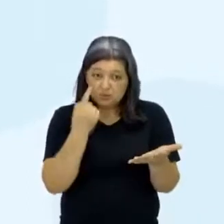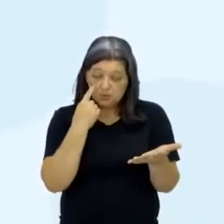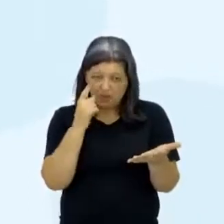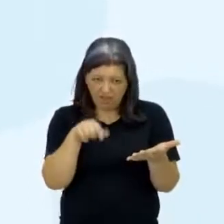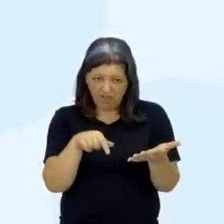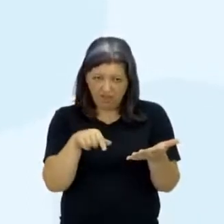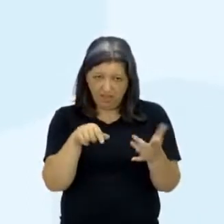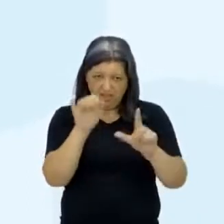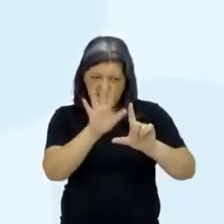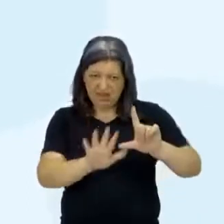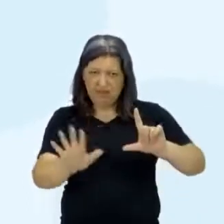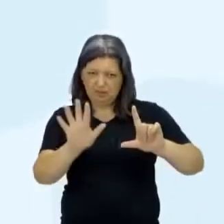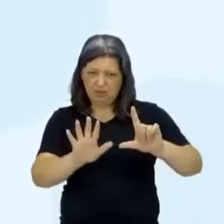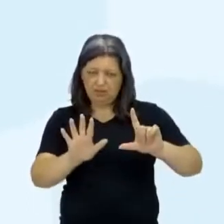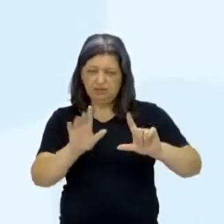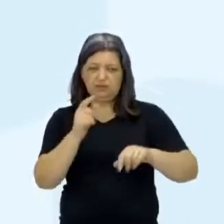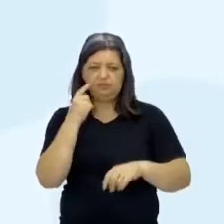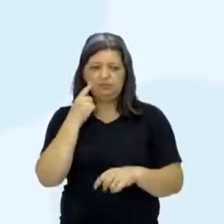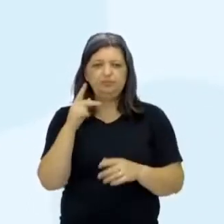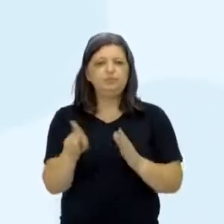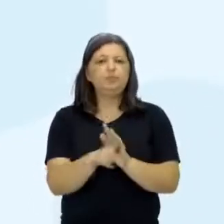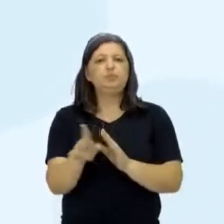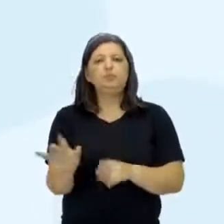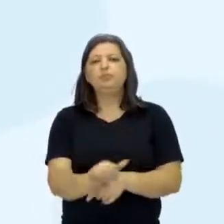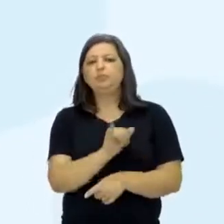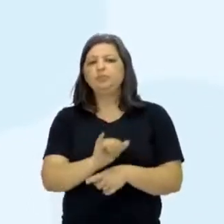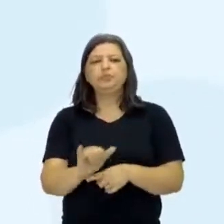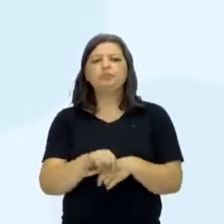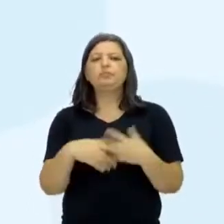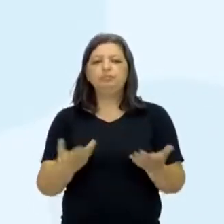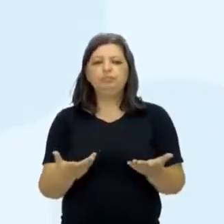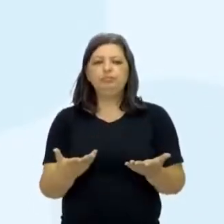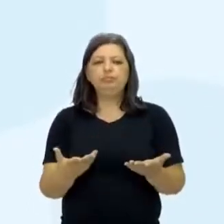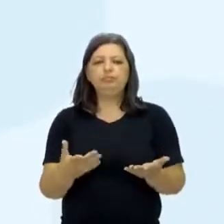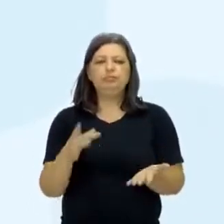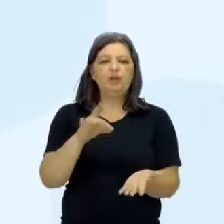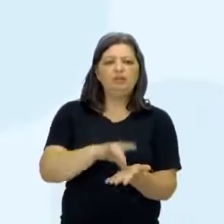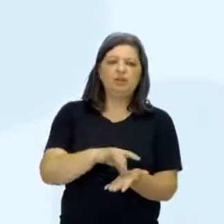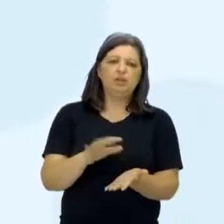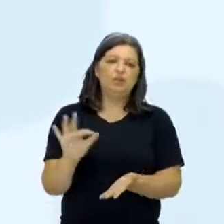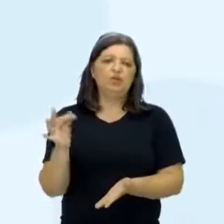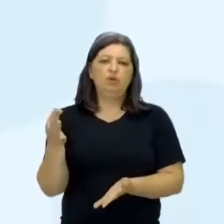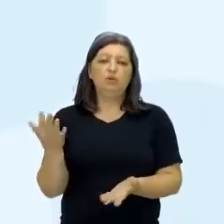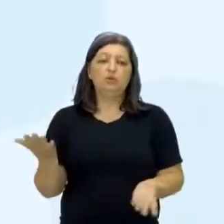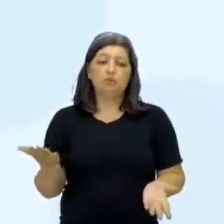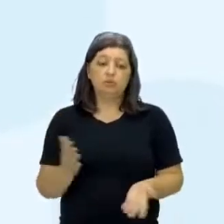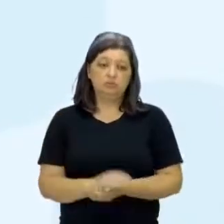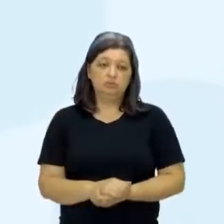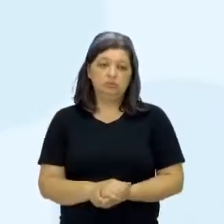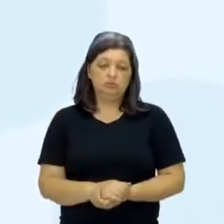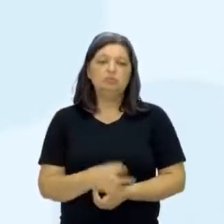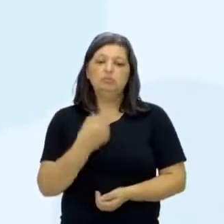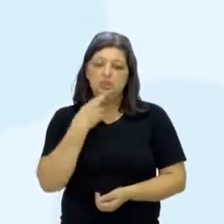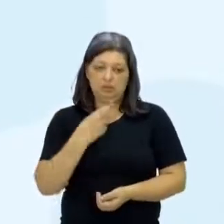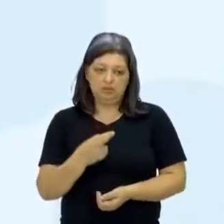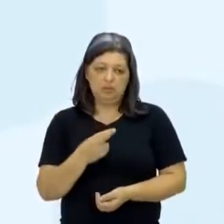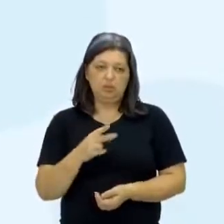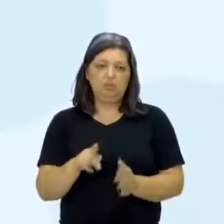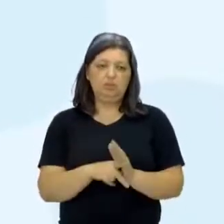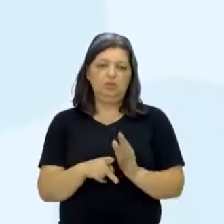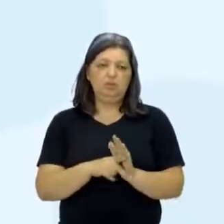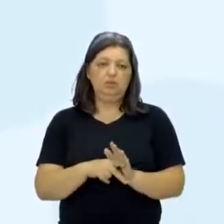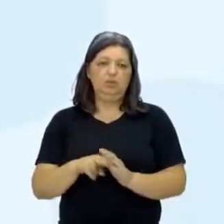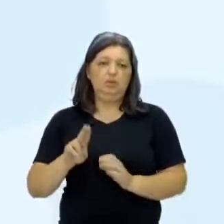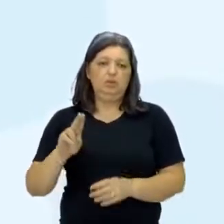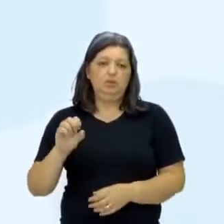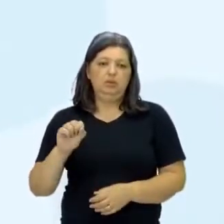texto. Texto, exatamente. O texto abaixo é um esquema, o texto é verdadeiro ou falso? O texto abaixo é um esquema, verdadeiro ou falso? Responda, Jornal da USP. Verdadeiro